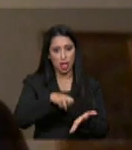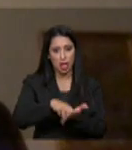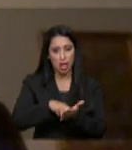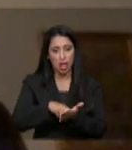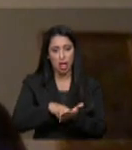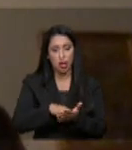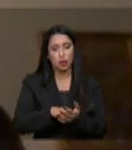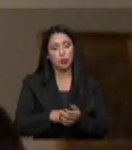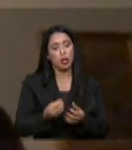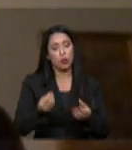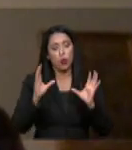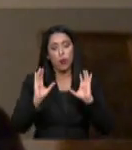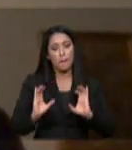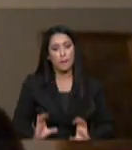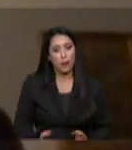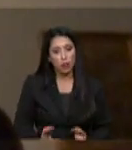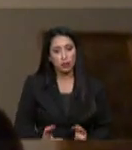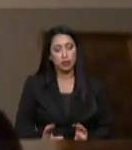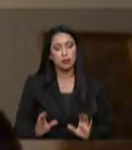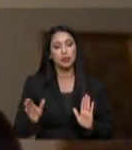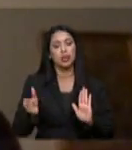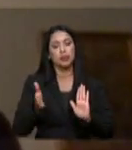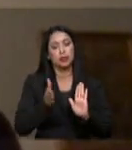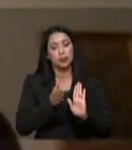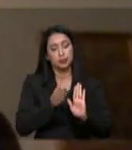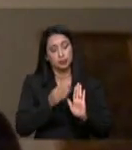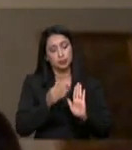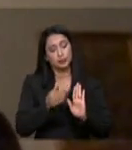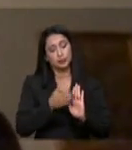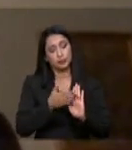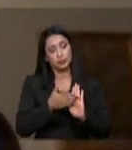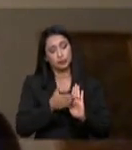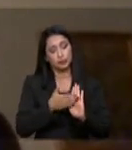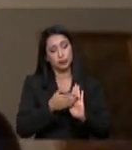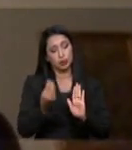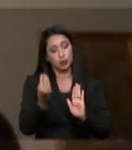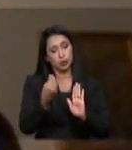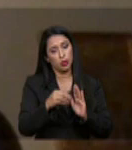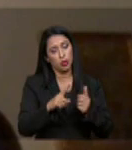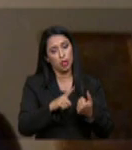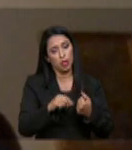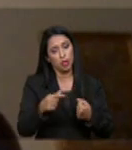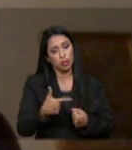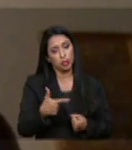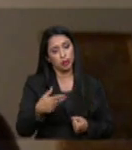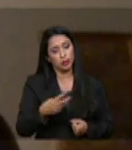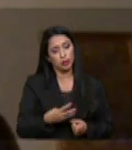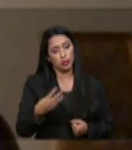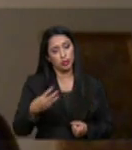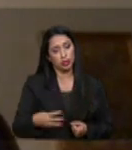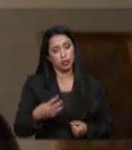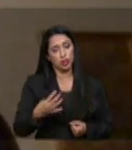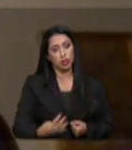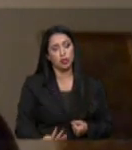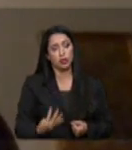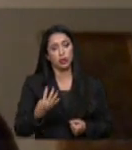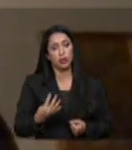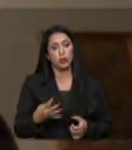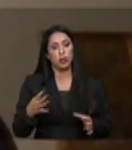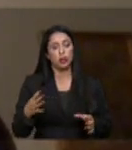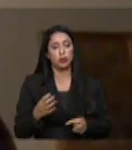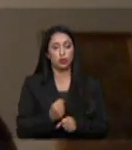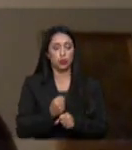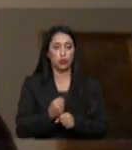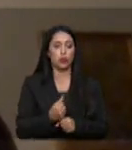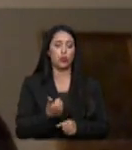para as condutas então previstas nesse dispositivo artigo 23 4 cumulado com